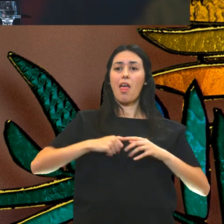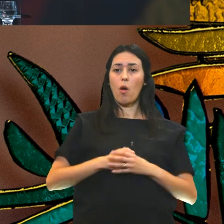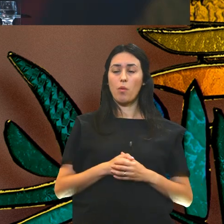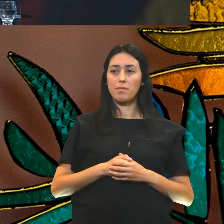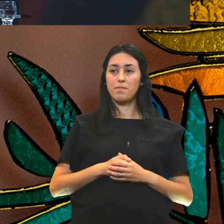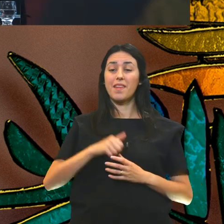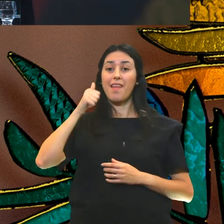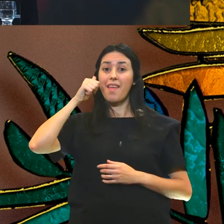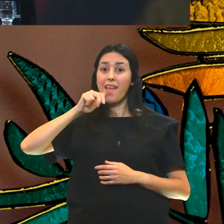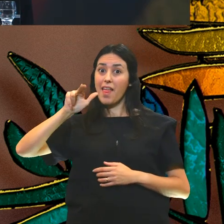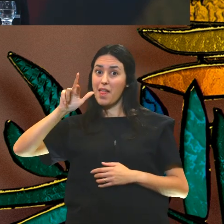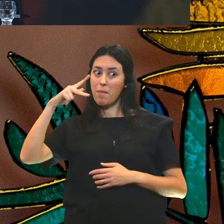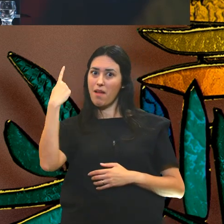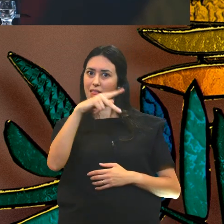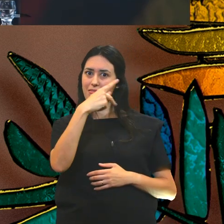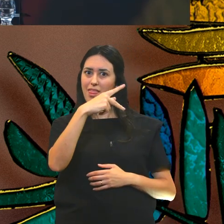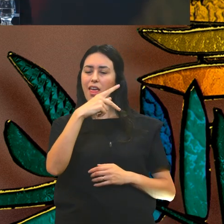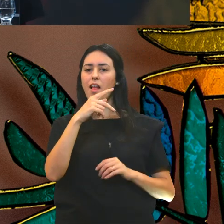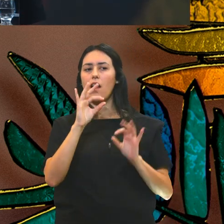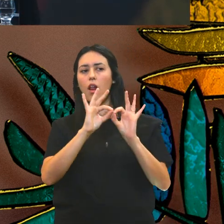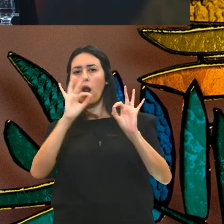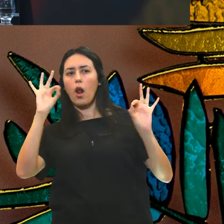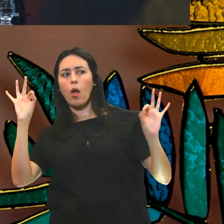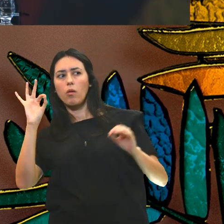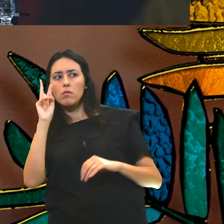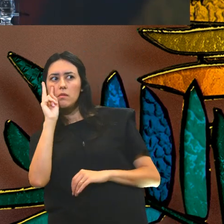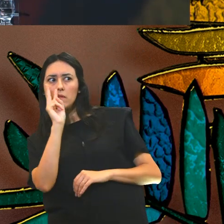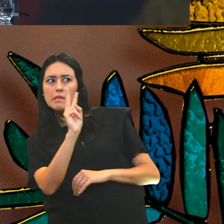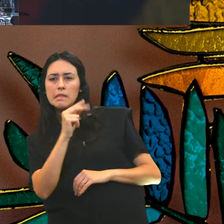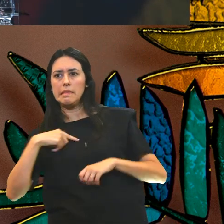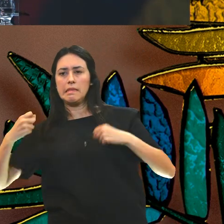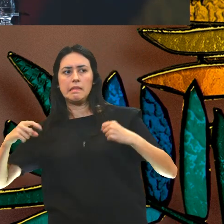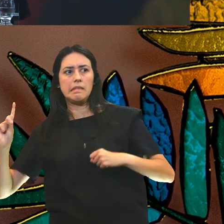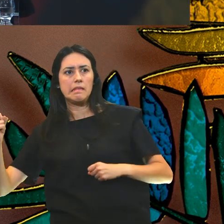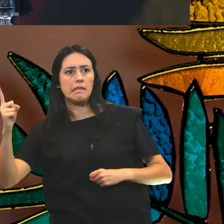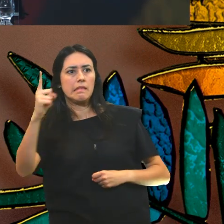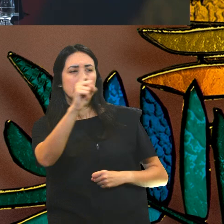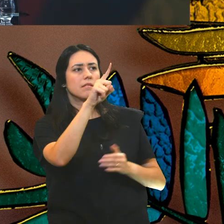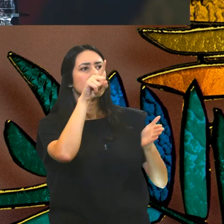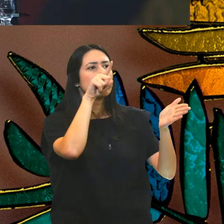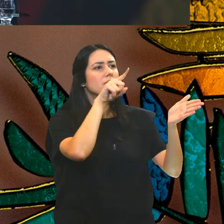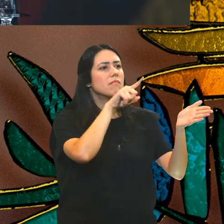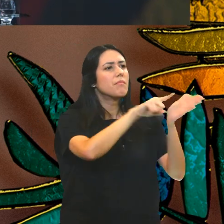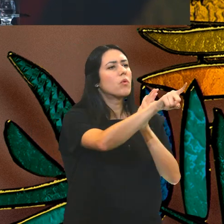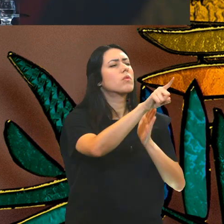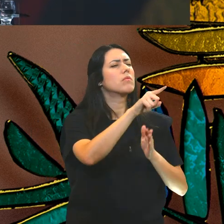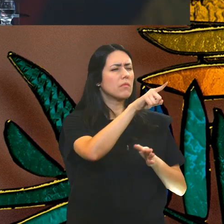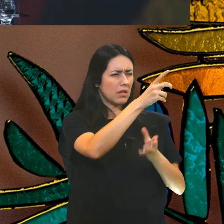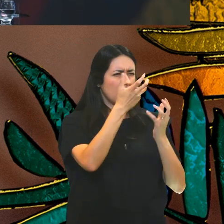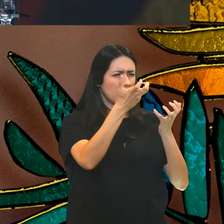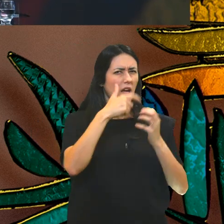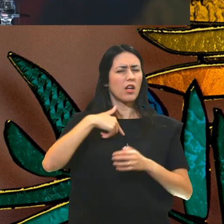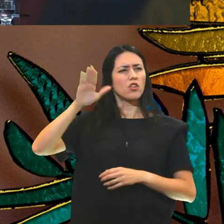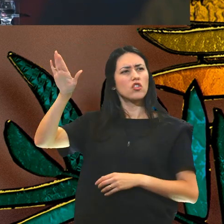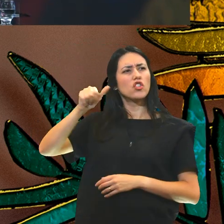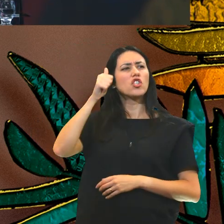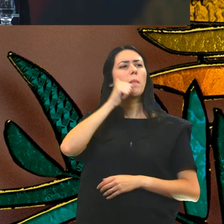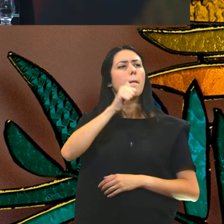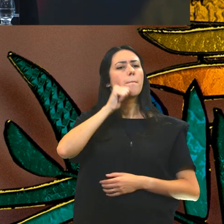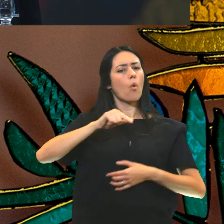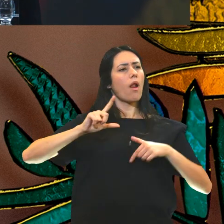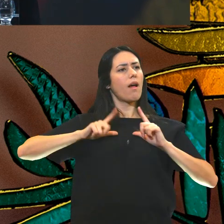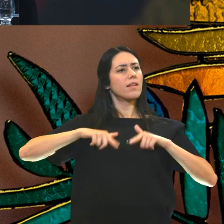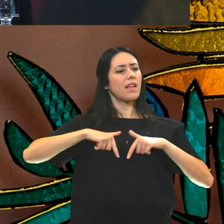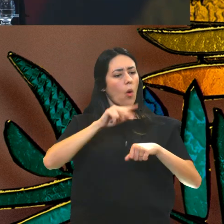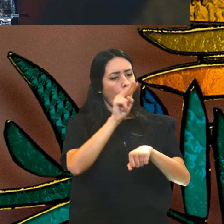que estava acompanhando o cestinho, correu lá e perguntou para a princesa: quer que eu vá chamar uma mulher israelita para